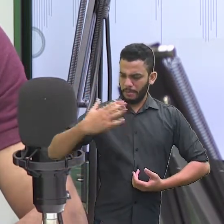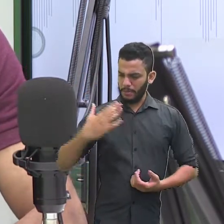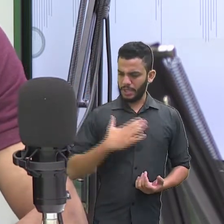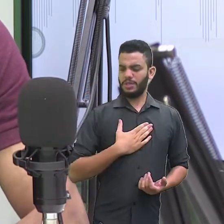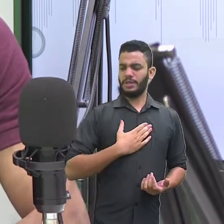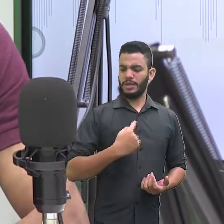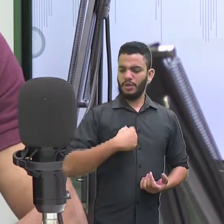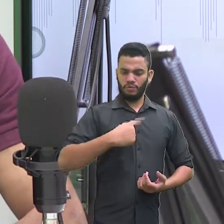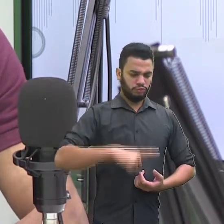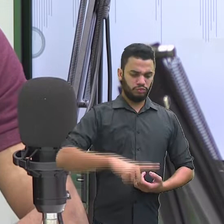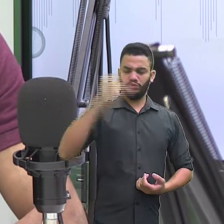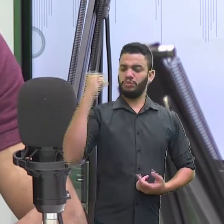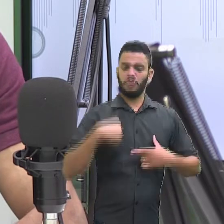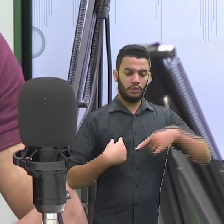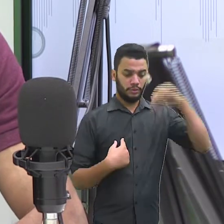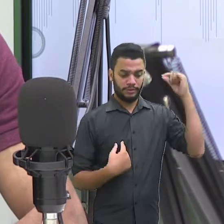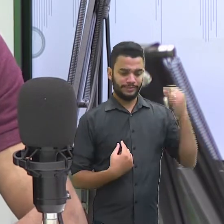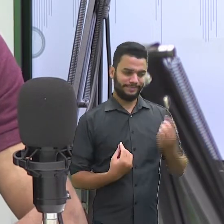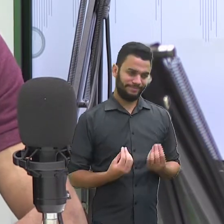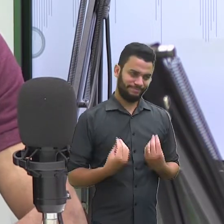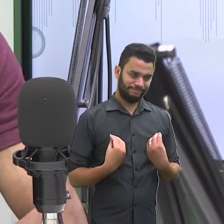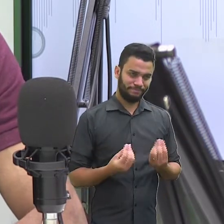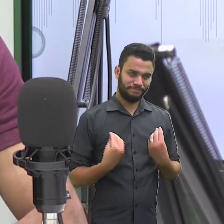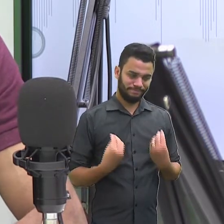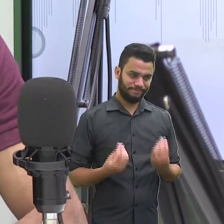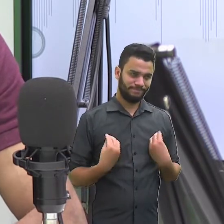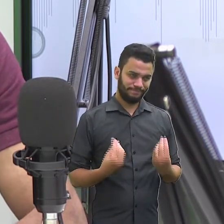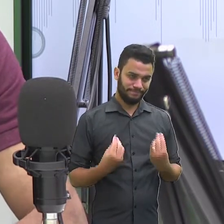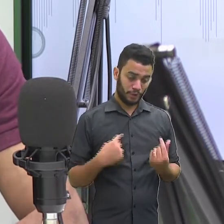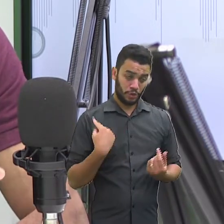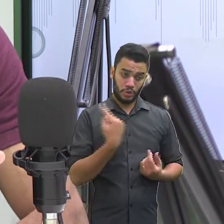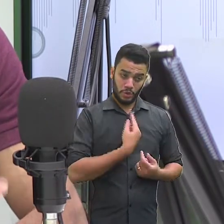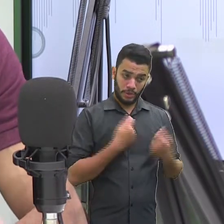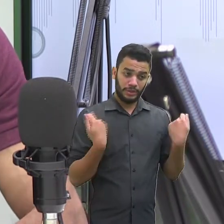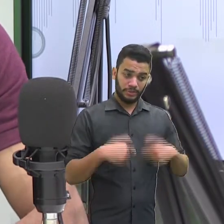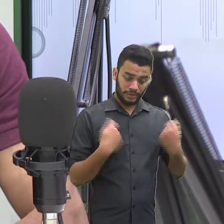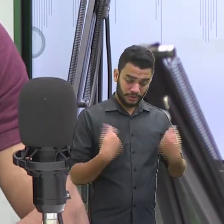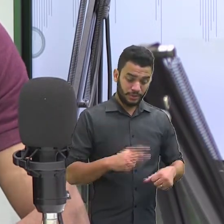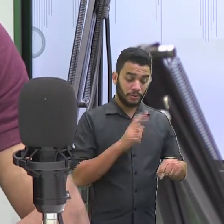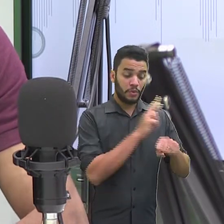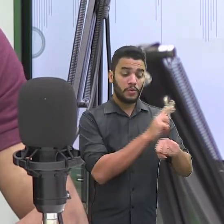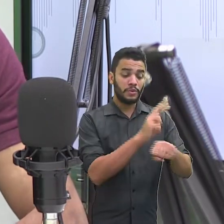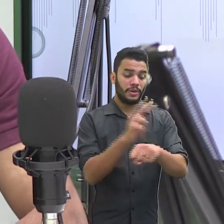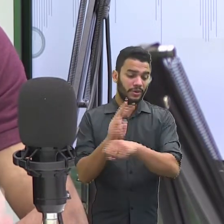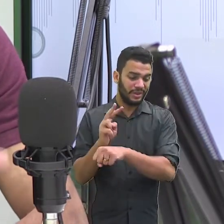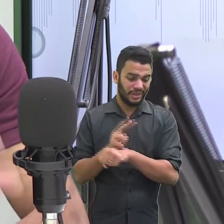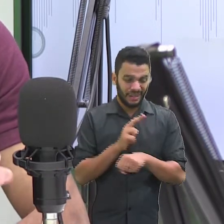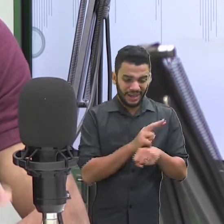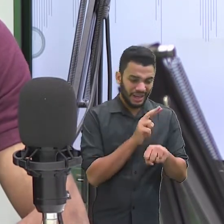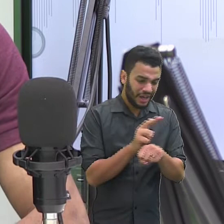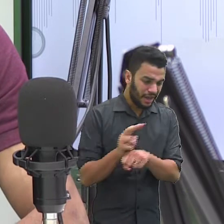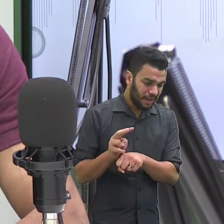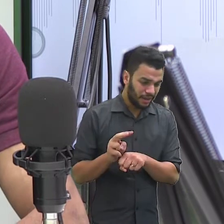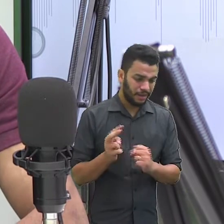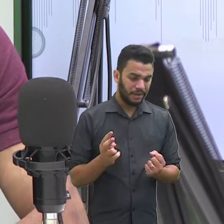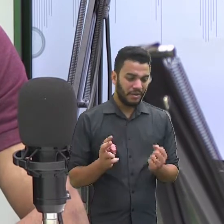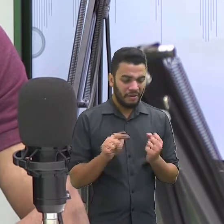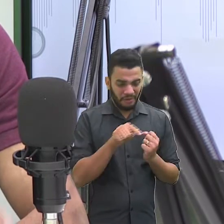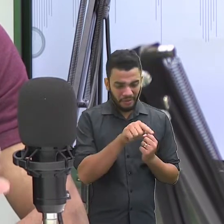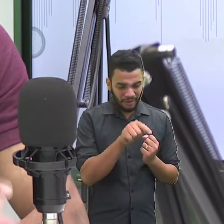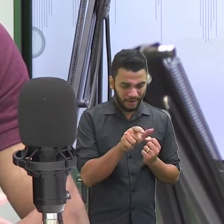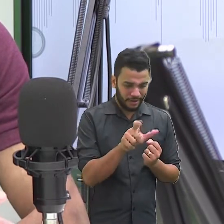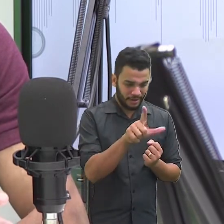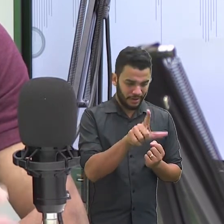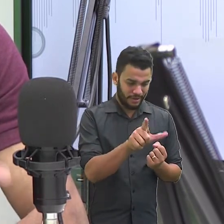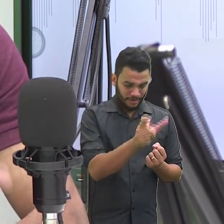nós pais criarmos nossos filhos, não sendo filhos mimados, mas filhos responsáveis. Isso é de fundamental importância, que